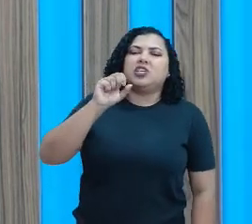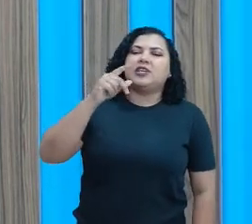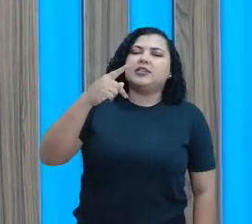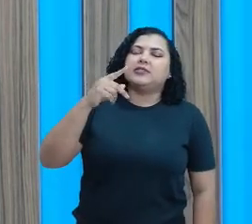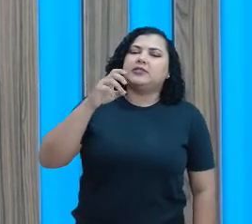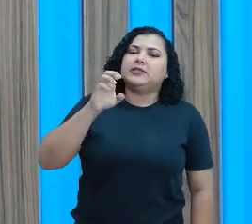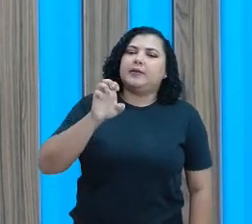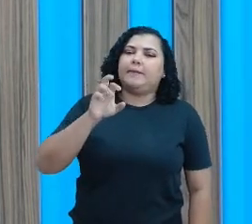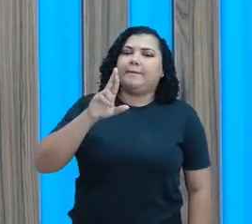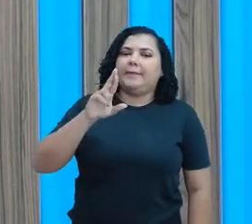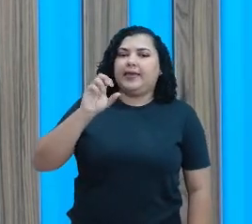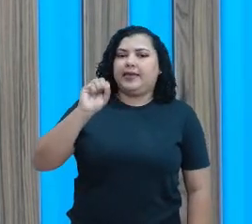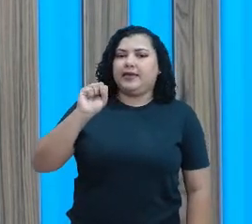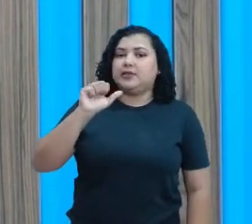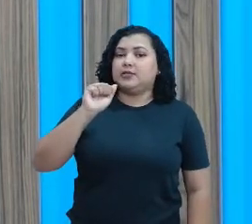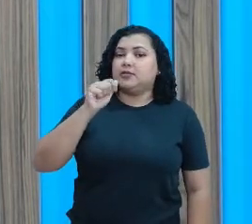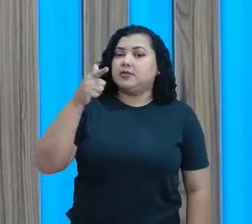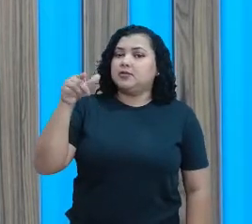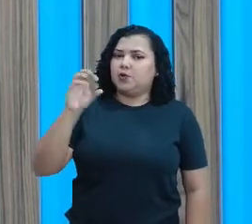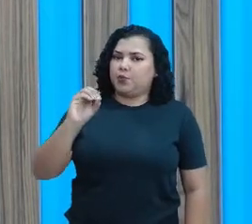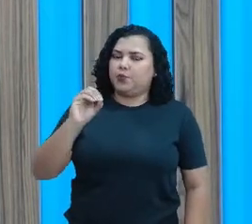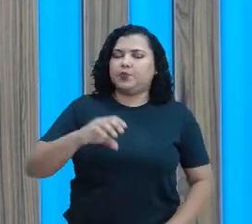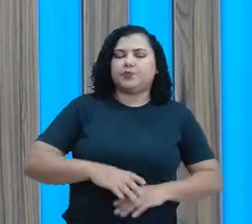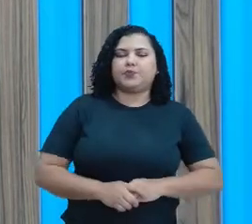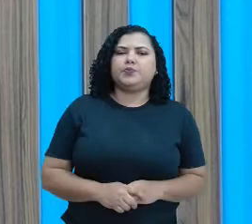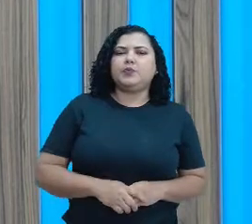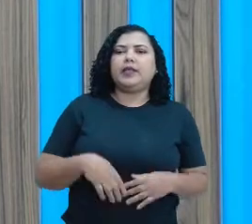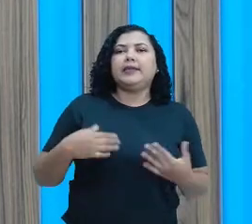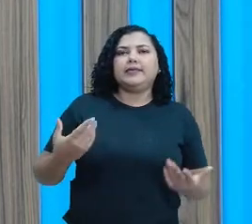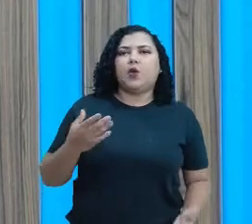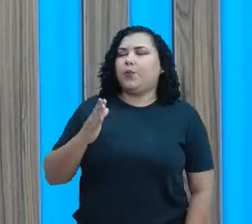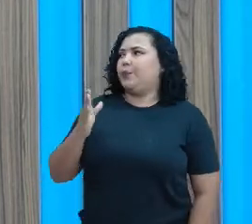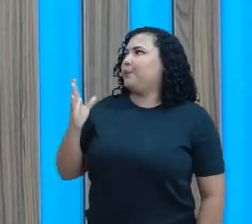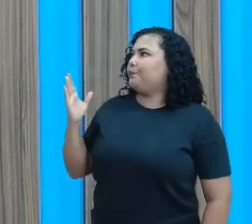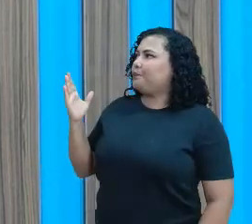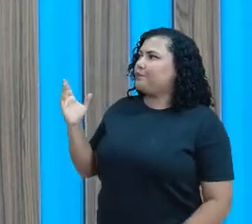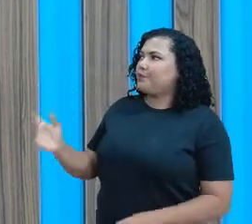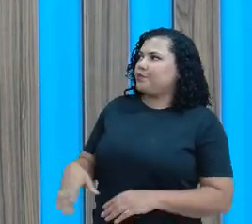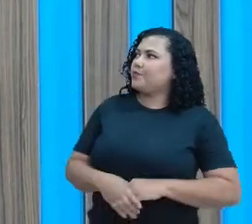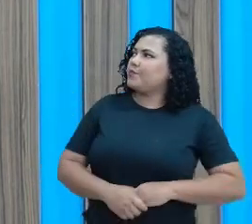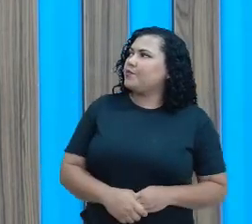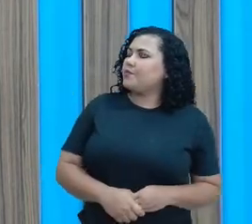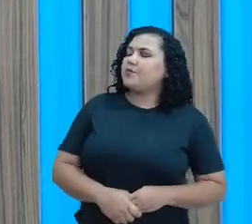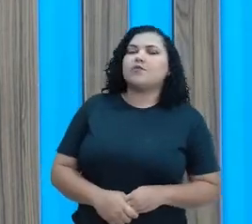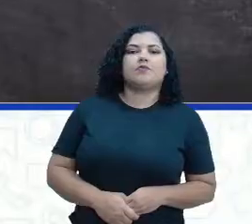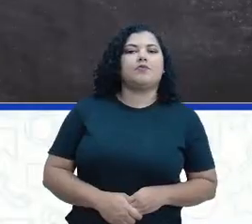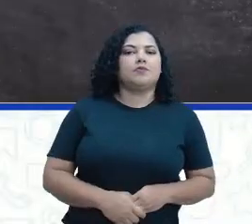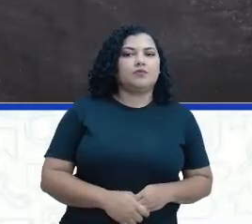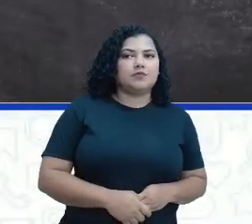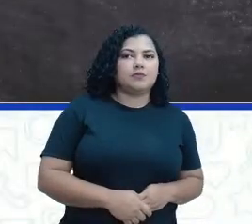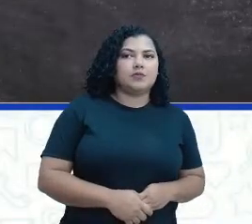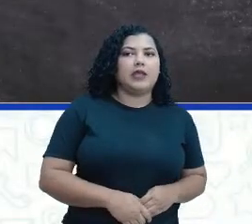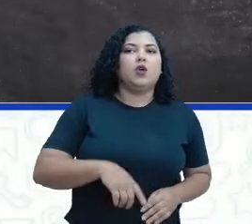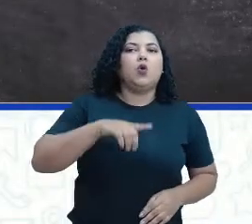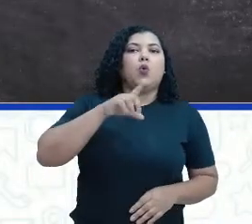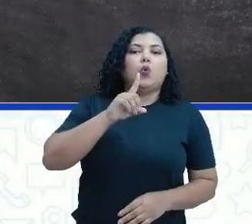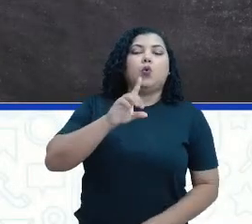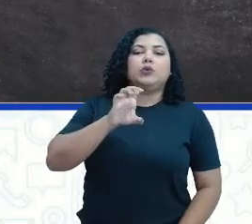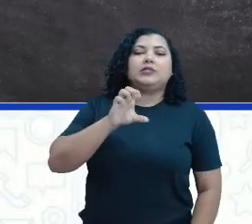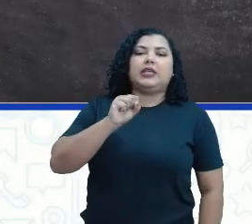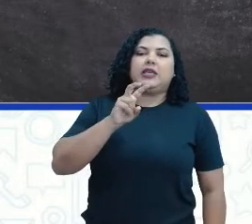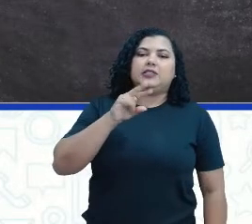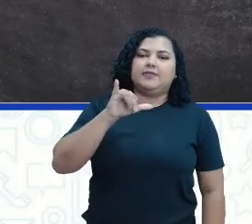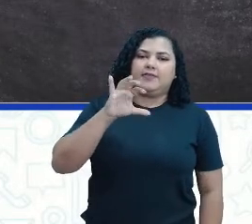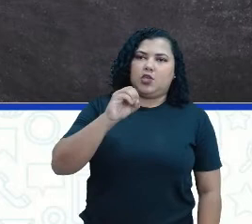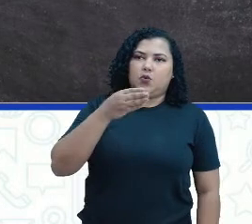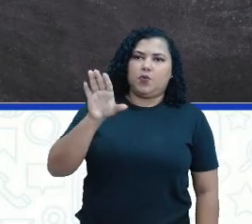de regularidade. Então, o desvio padrão, ele simplesmente, a gente vai ver aí na tela, que o desvio padrão, ele sendo a raiz quadrada